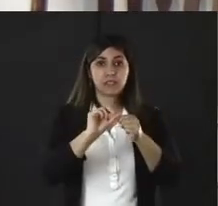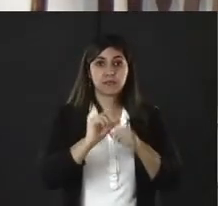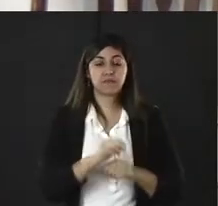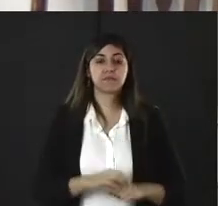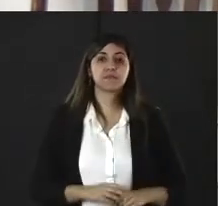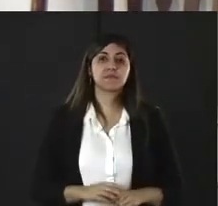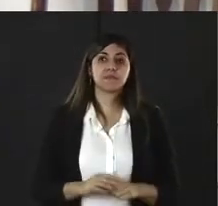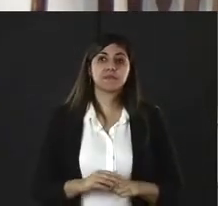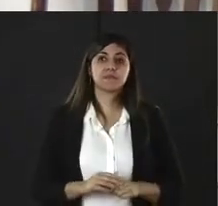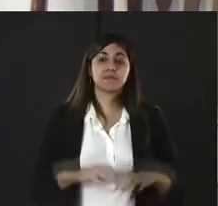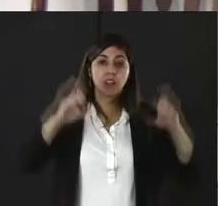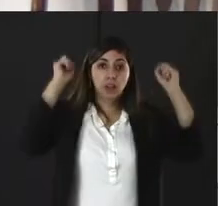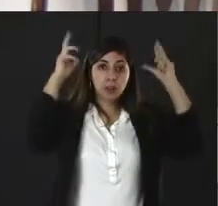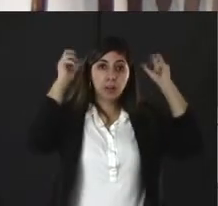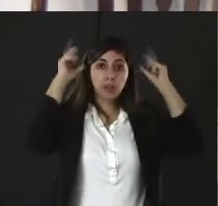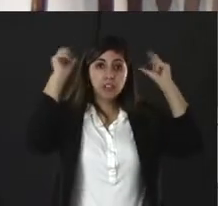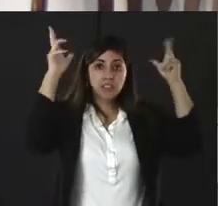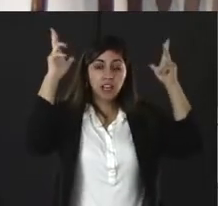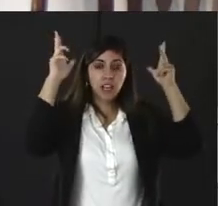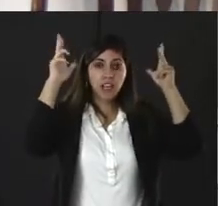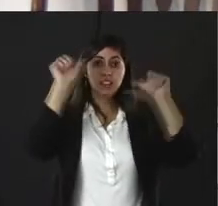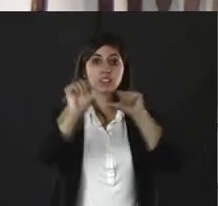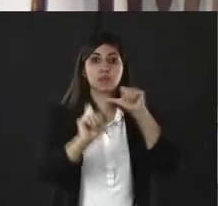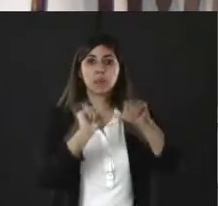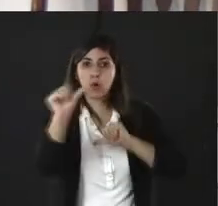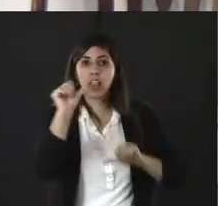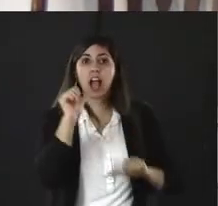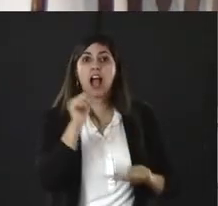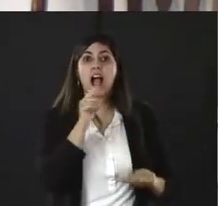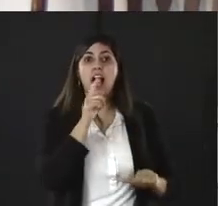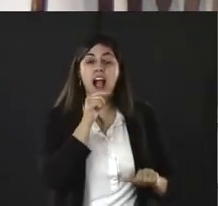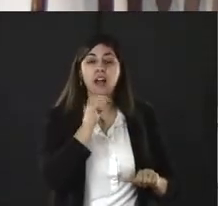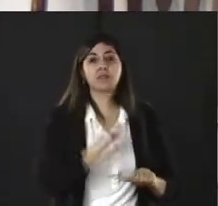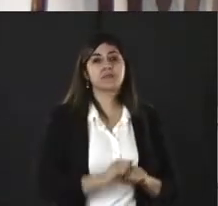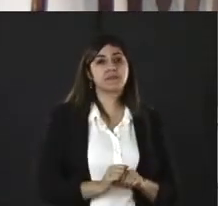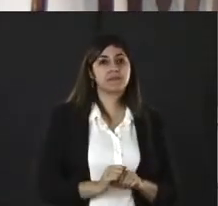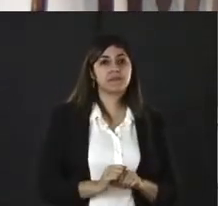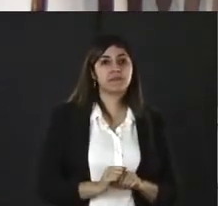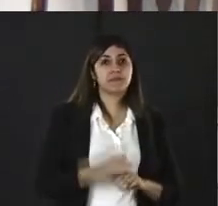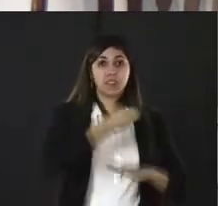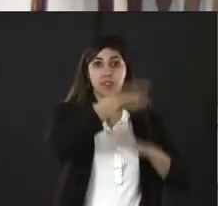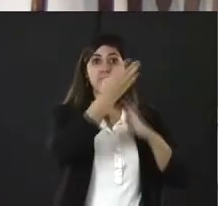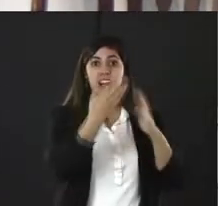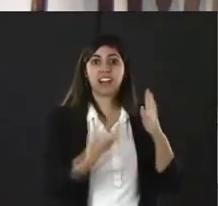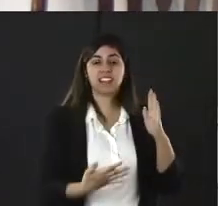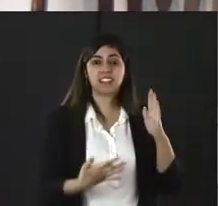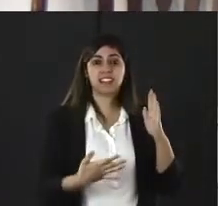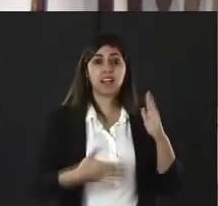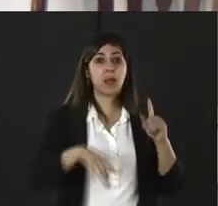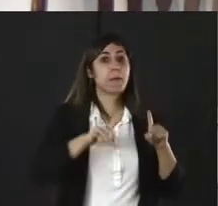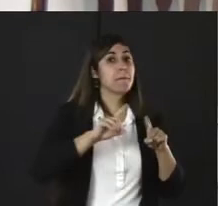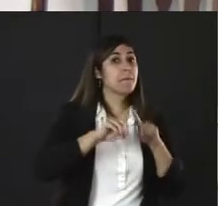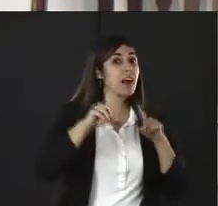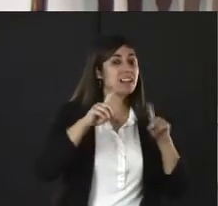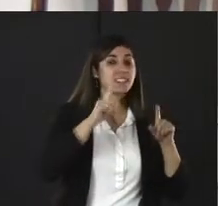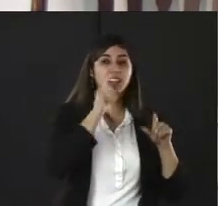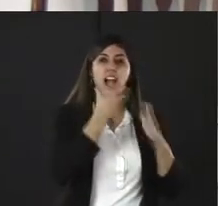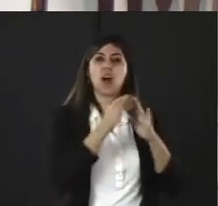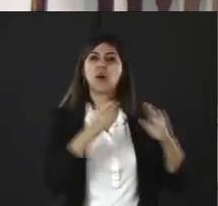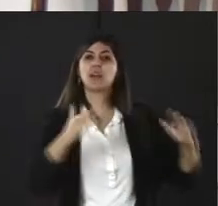moisés transforma água também mas transforma a água em sangue